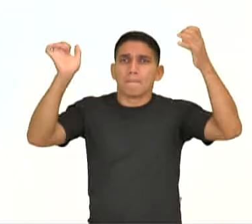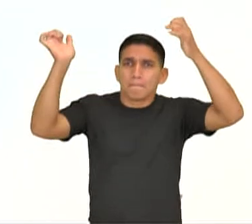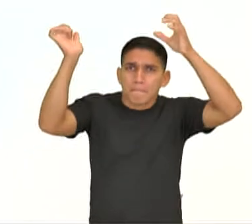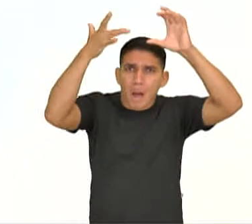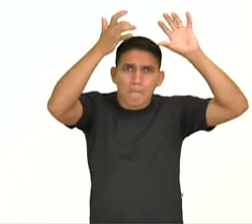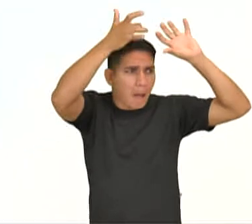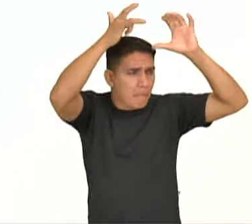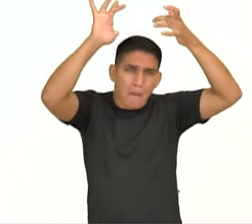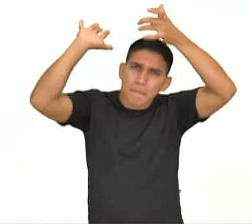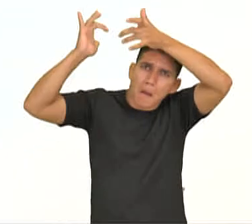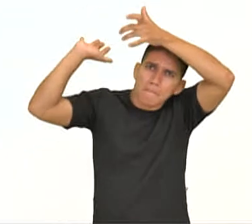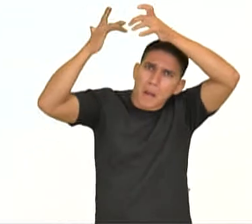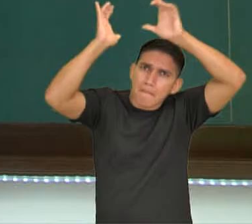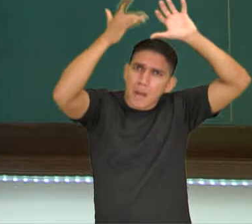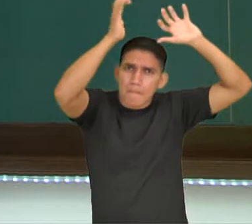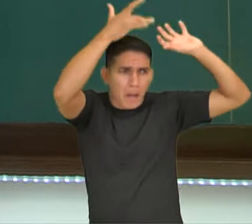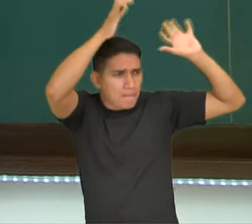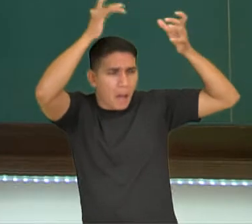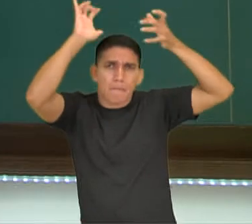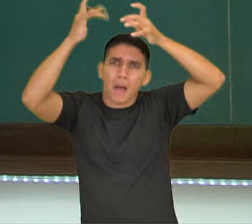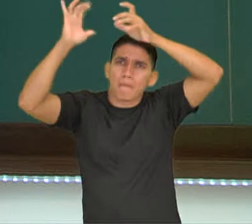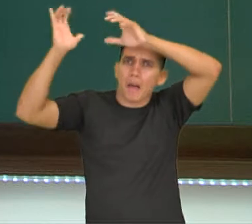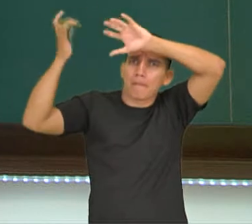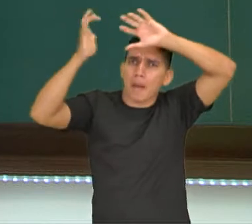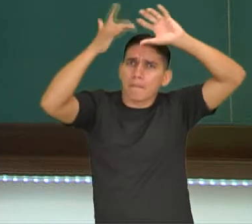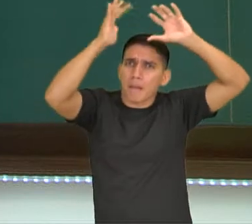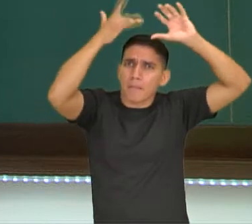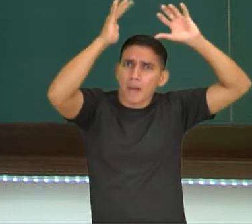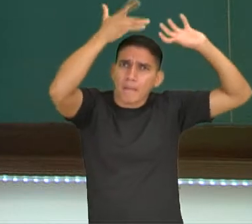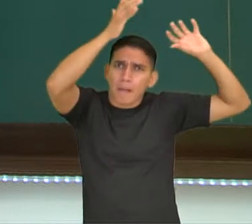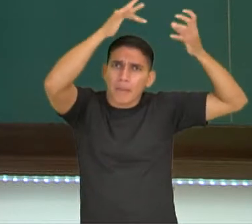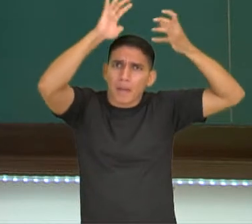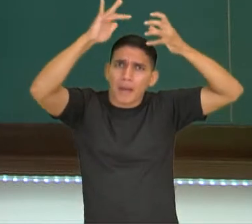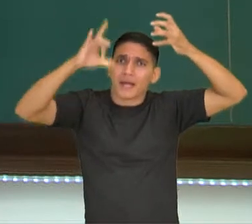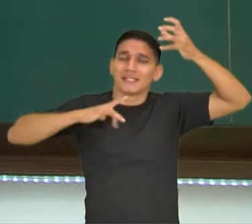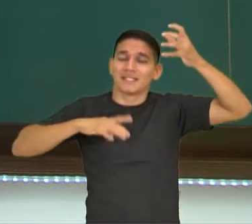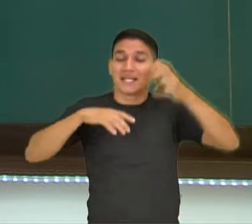do cérebro. Então, ele permite a transmissão de